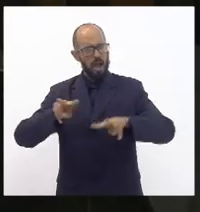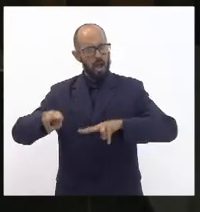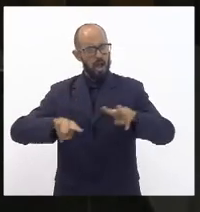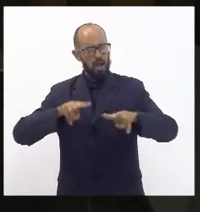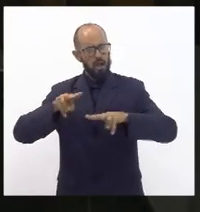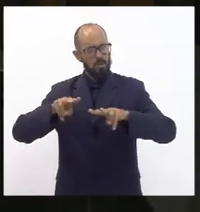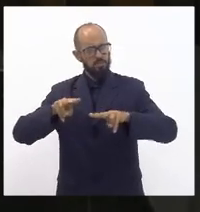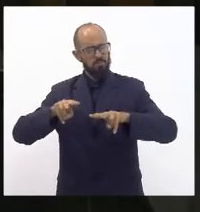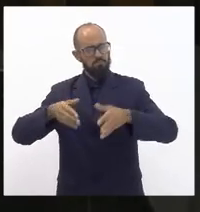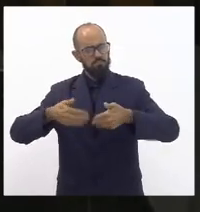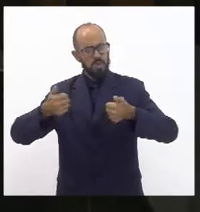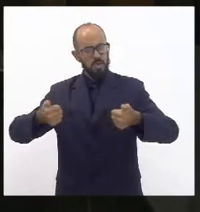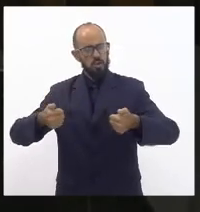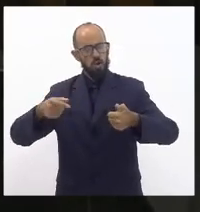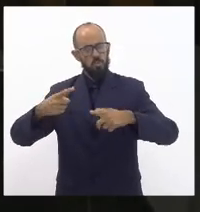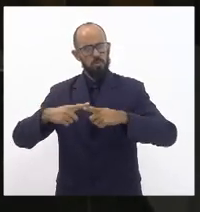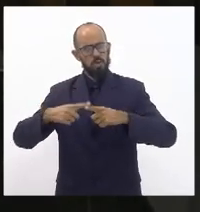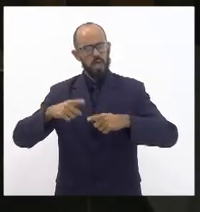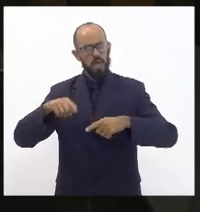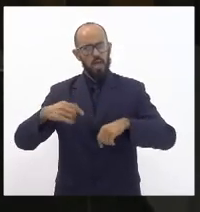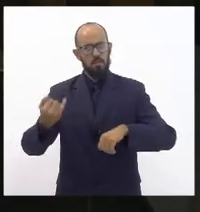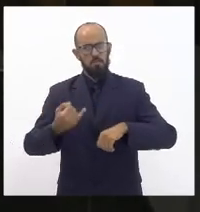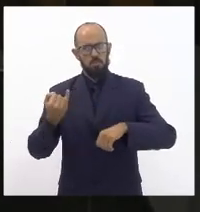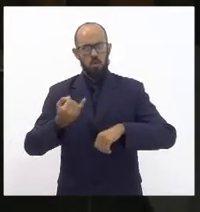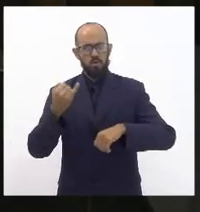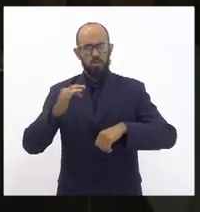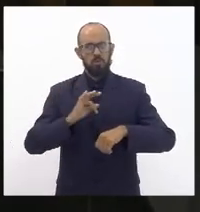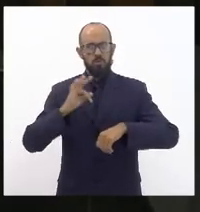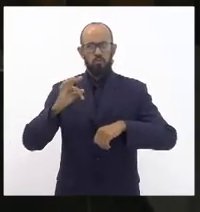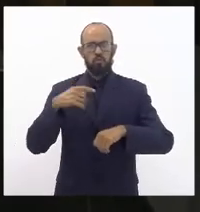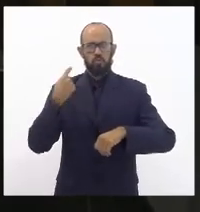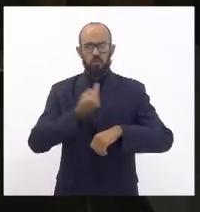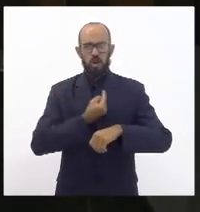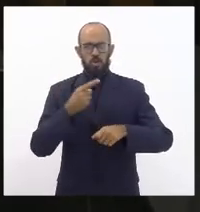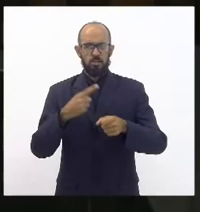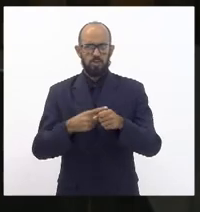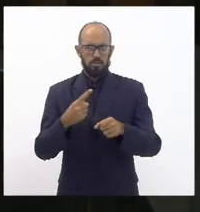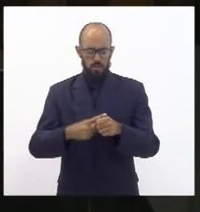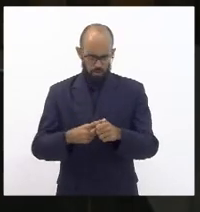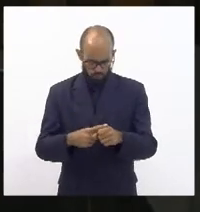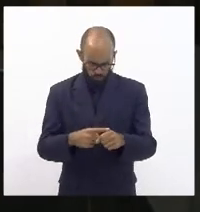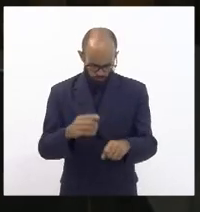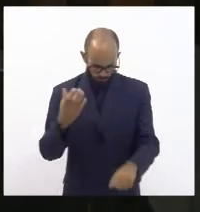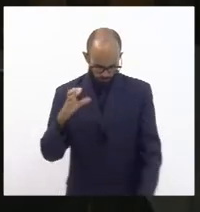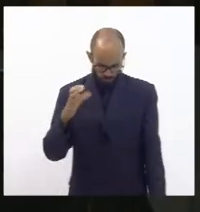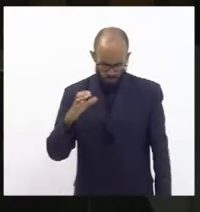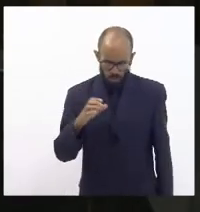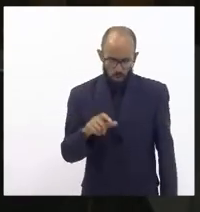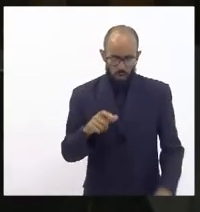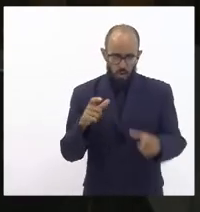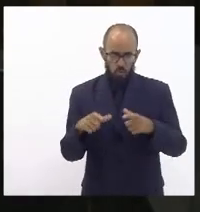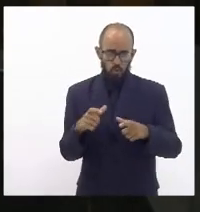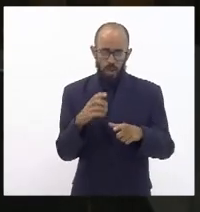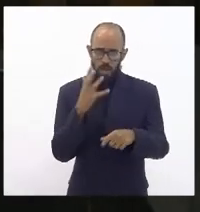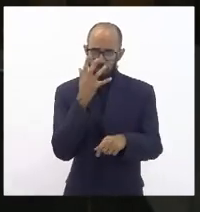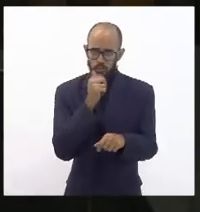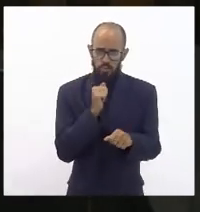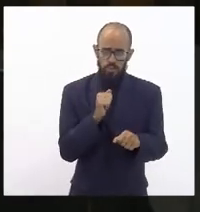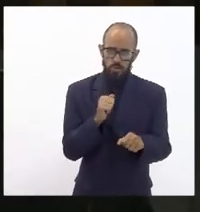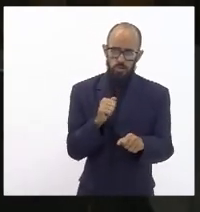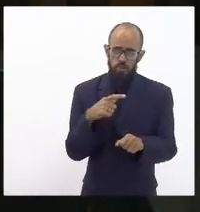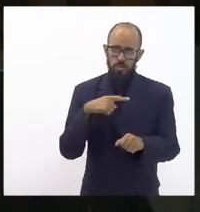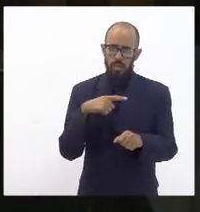criterioso que isso é de extrema importância para o futuro da nossa cidade Niterói é uma cidade belíssima tem a melhor Vista